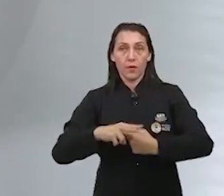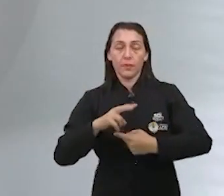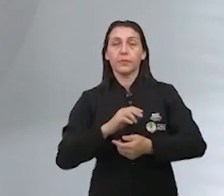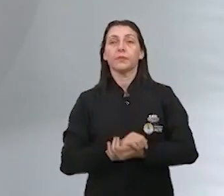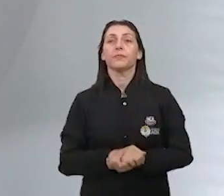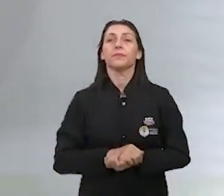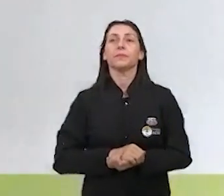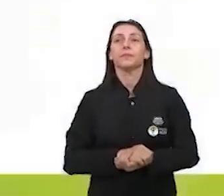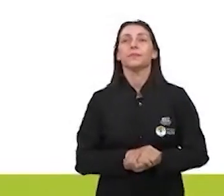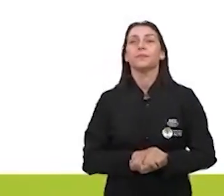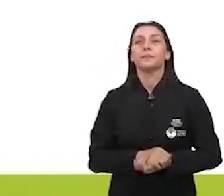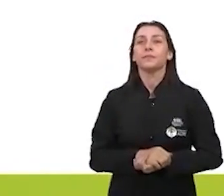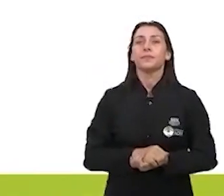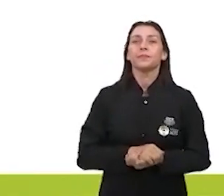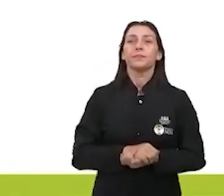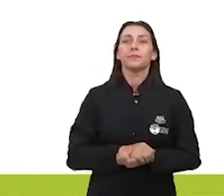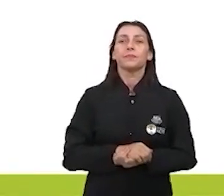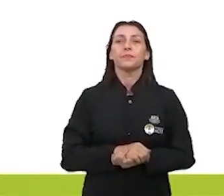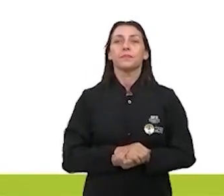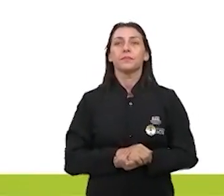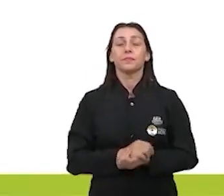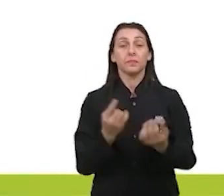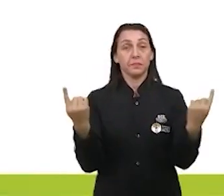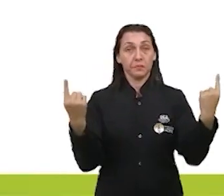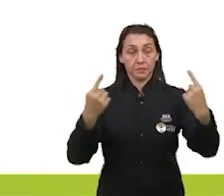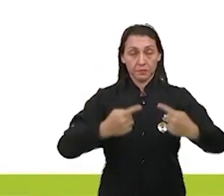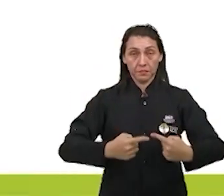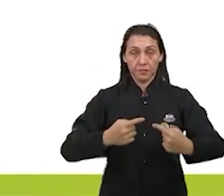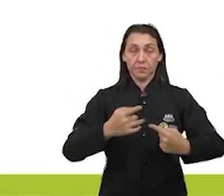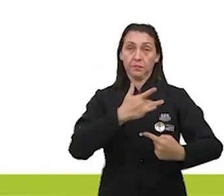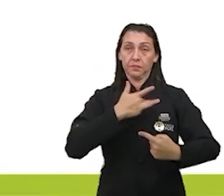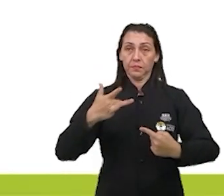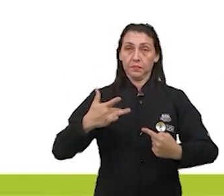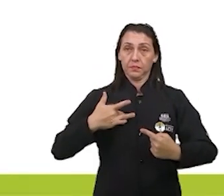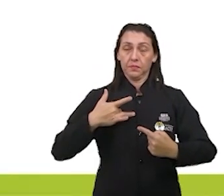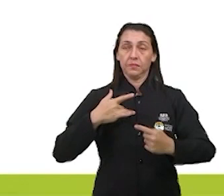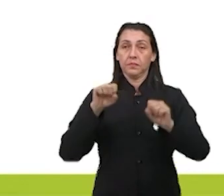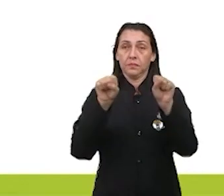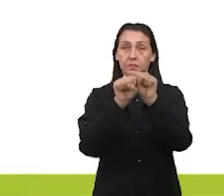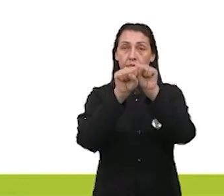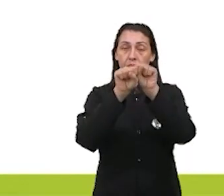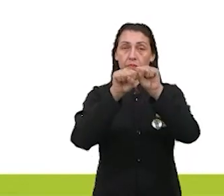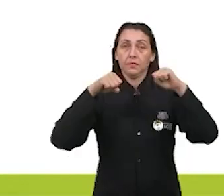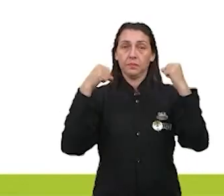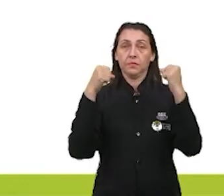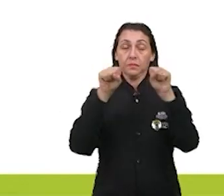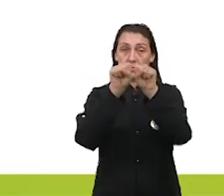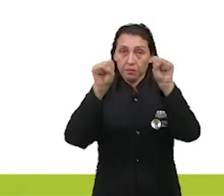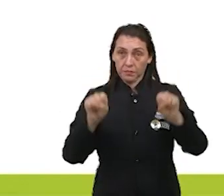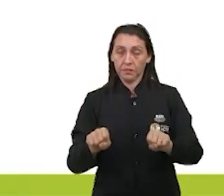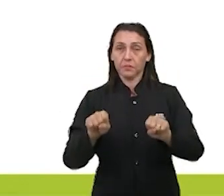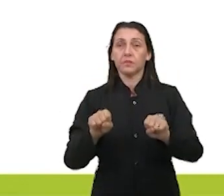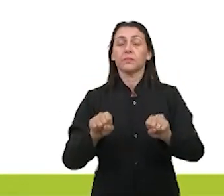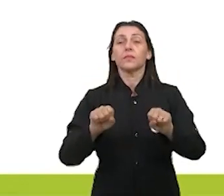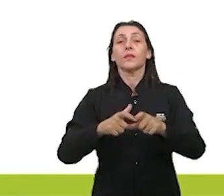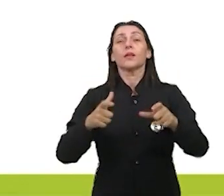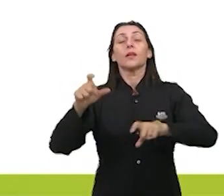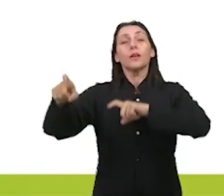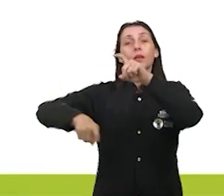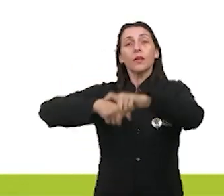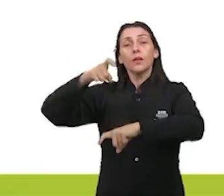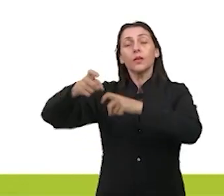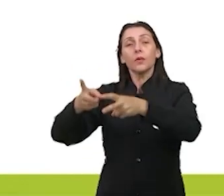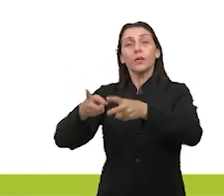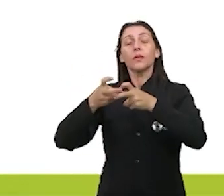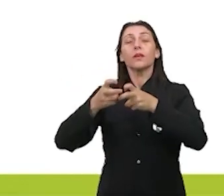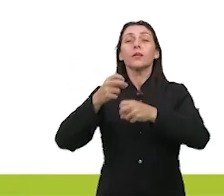pouco. Então, desafios no sistema de saúde. Causas complexas. Fatores como expansão agrícola, extração